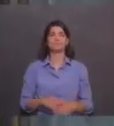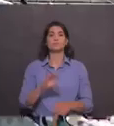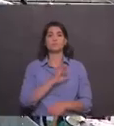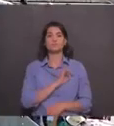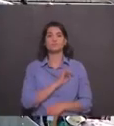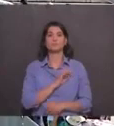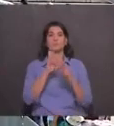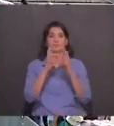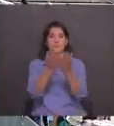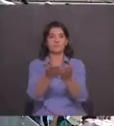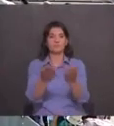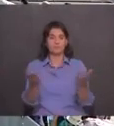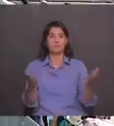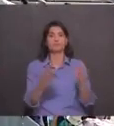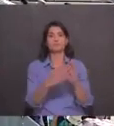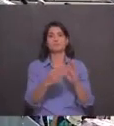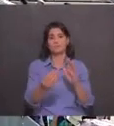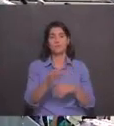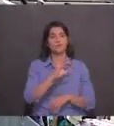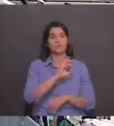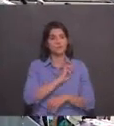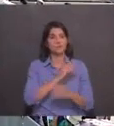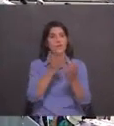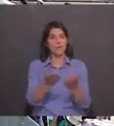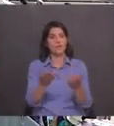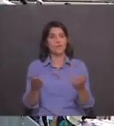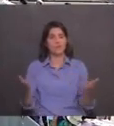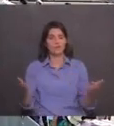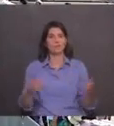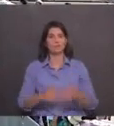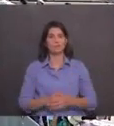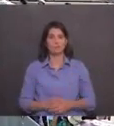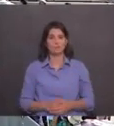vobiscum. Et vos spiritu tuo.